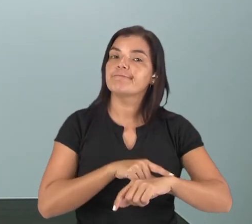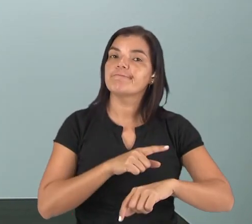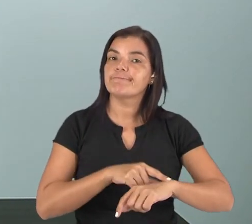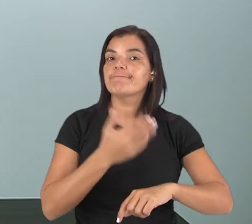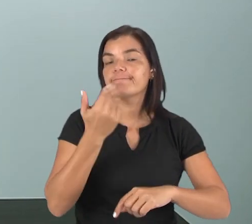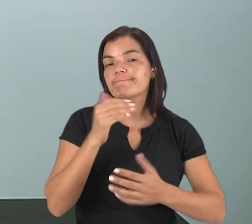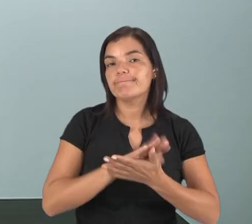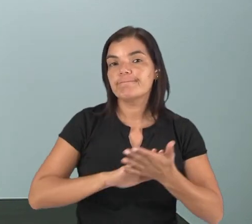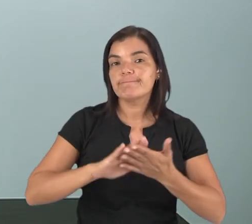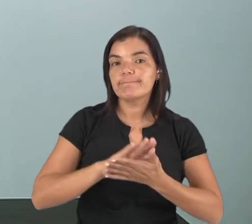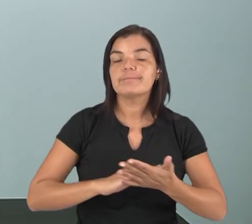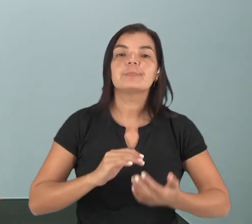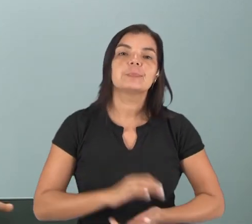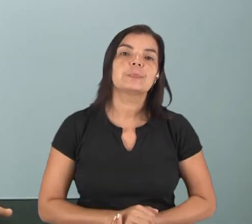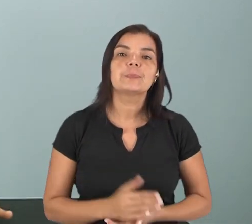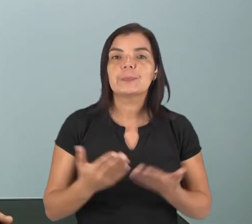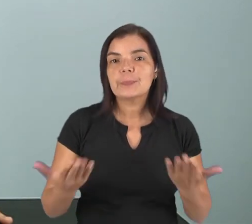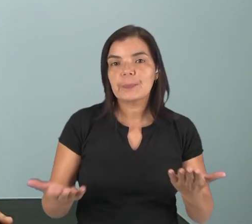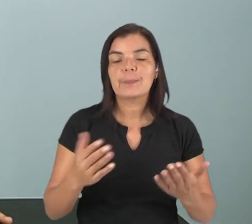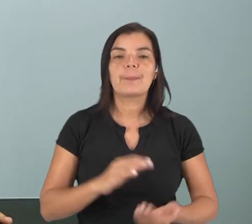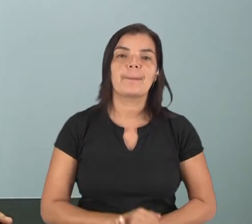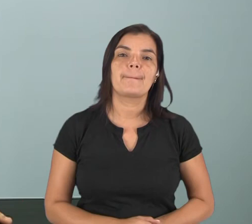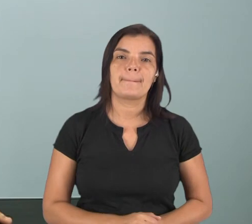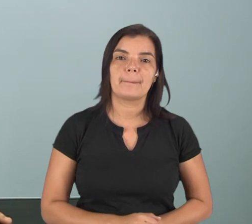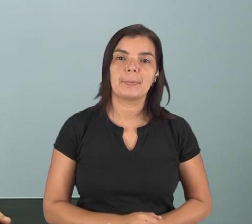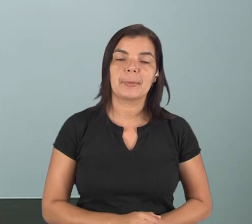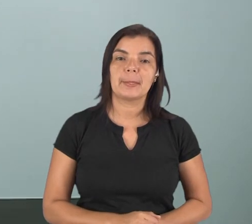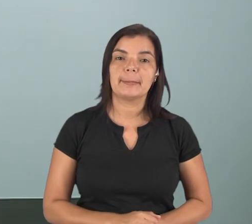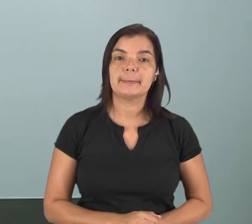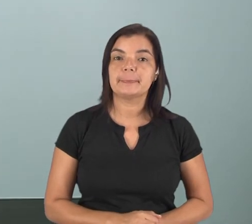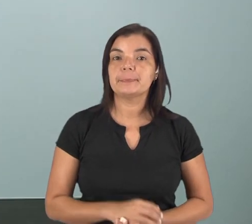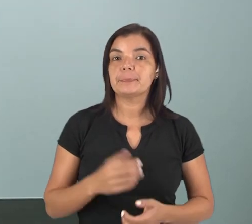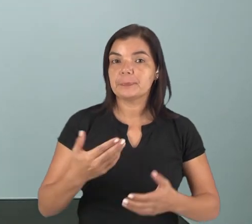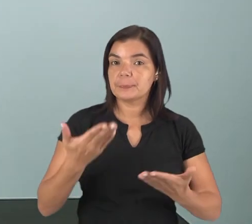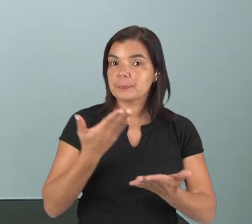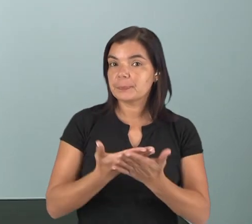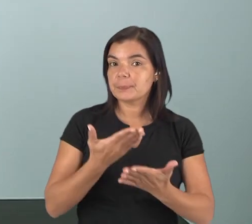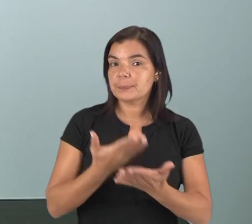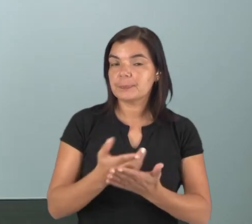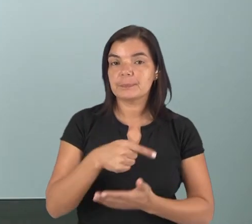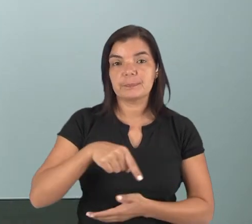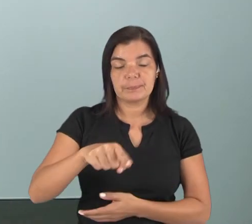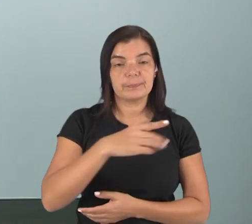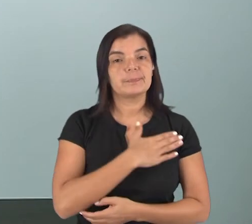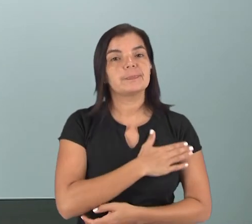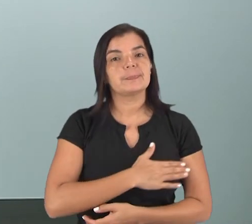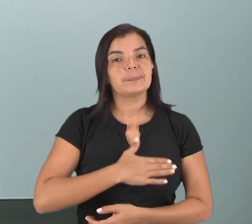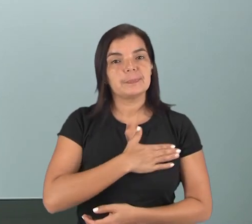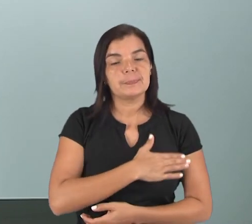comer, certo? E é isso, gente. Ficamos por aqui com mais essa aula. Espero que tenham